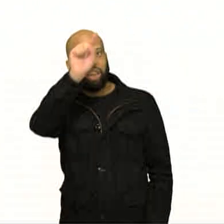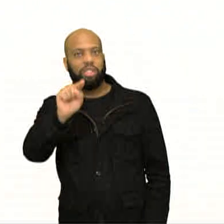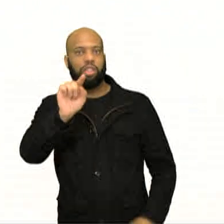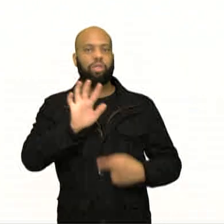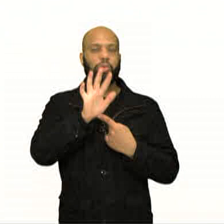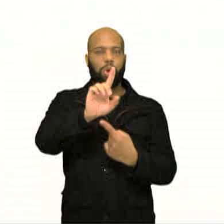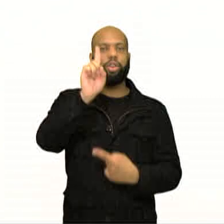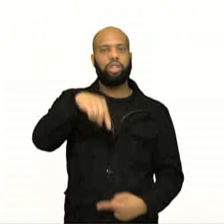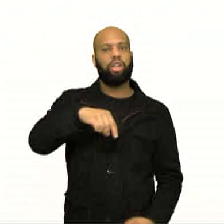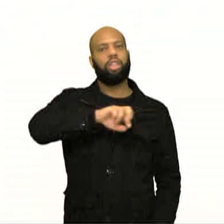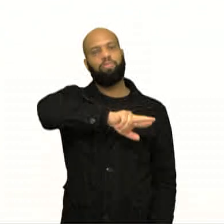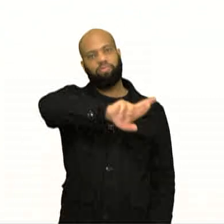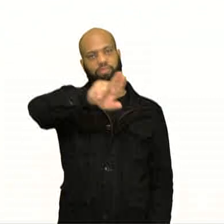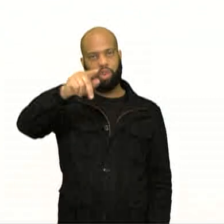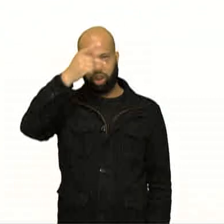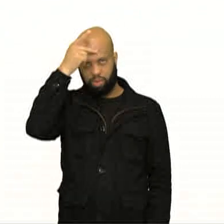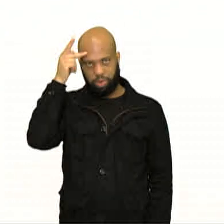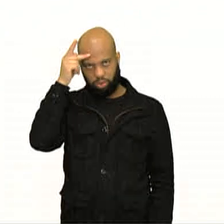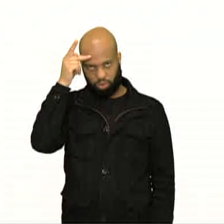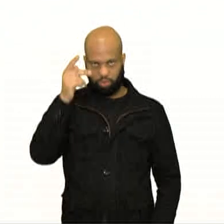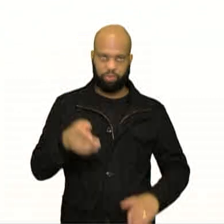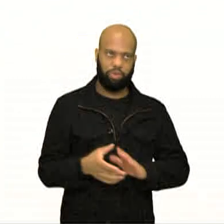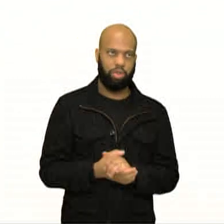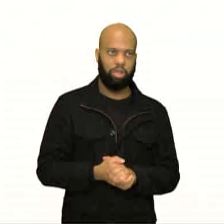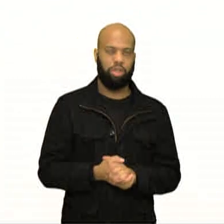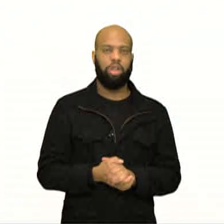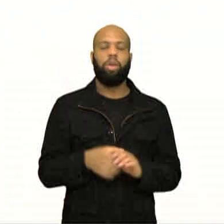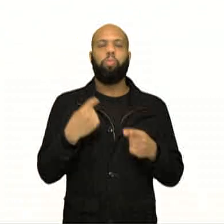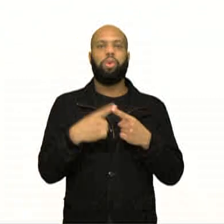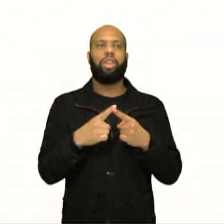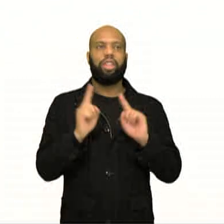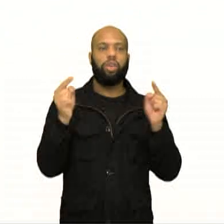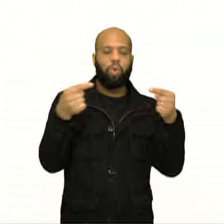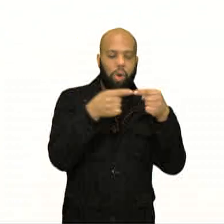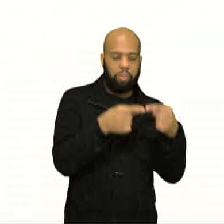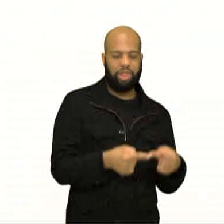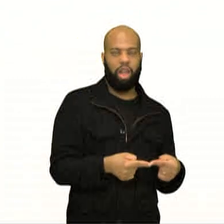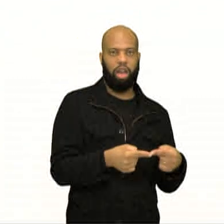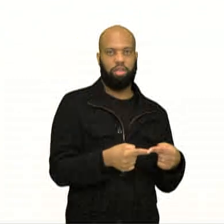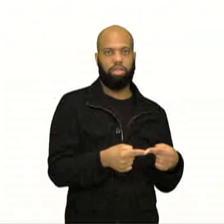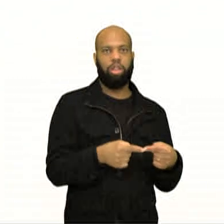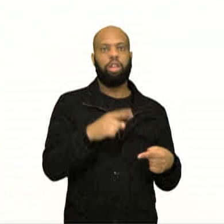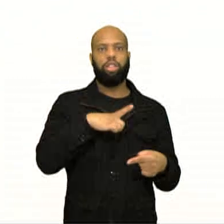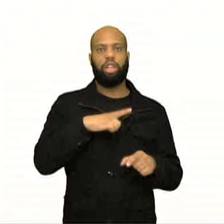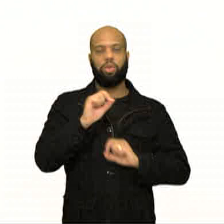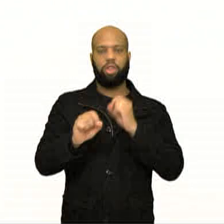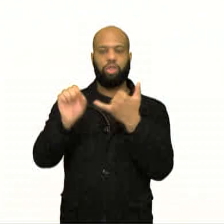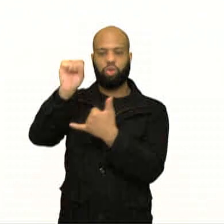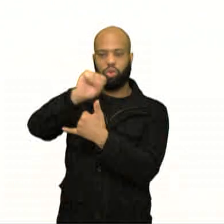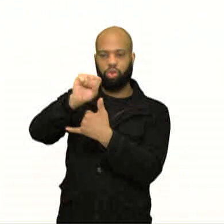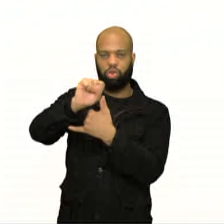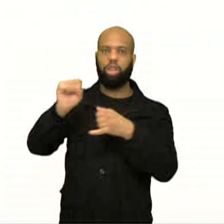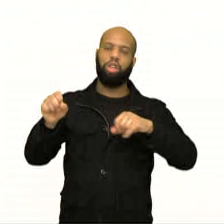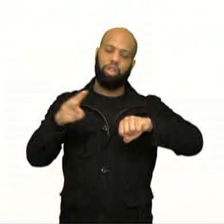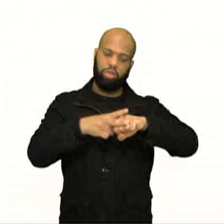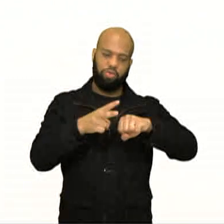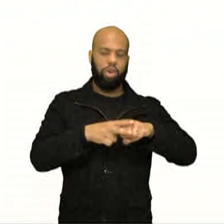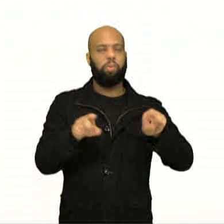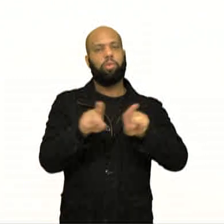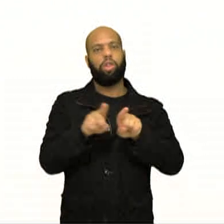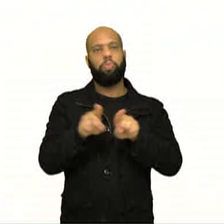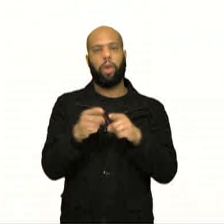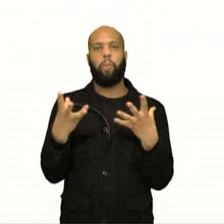gráfico que indica o plural, a concordância verbal entre o sujeito e o verbo no plural.